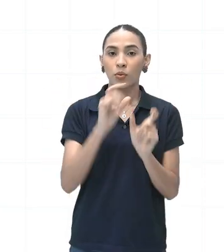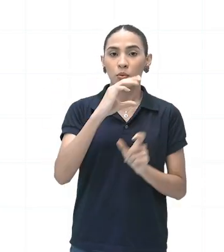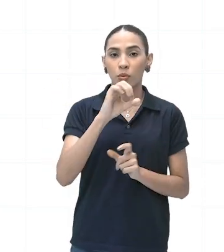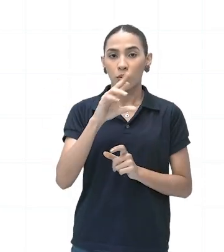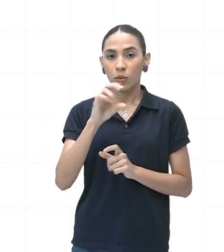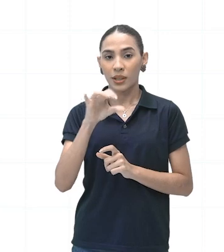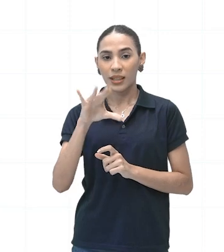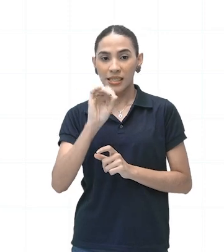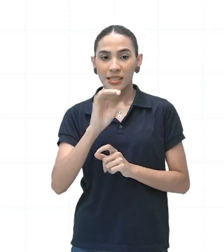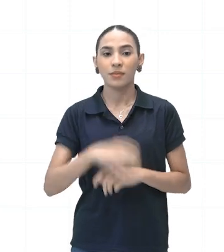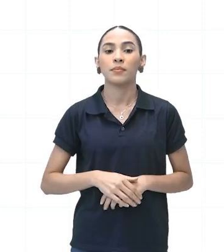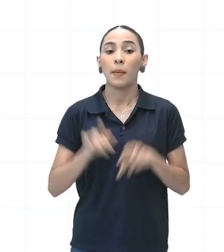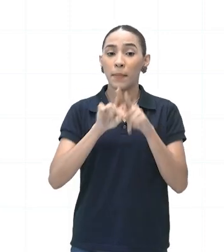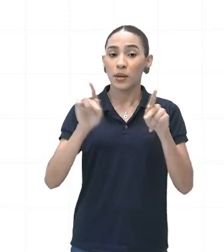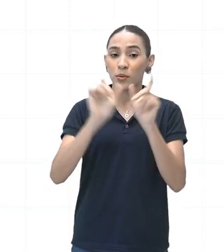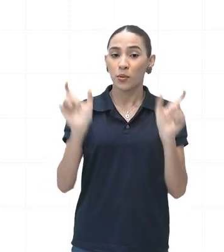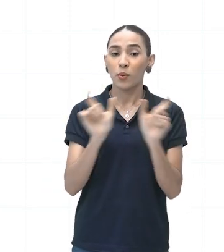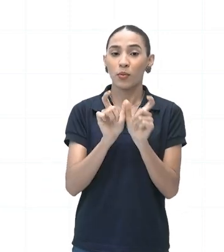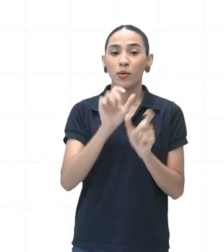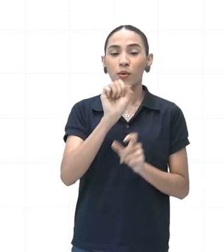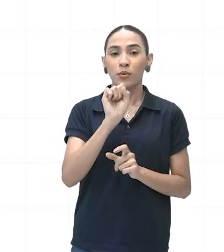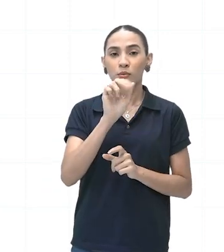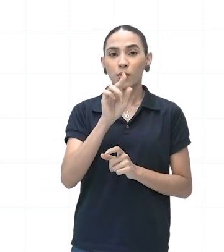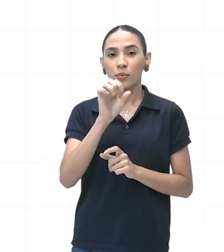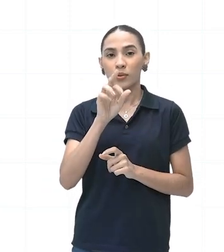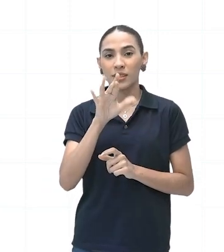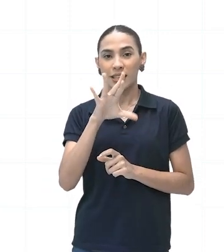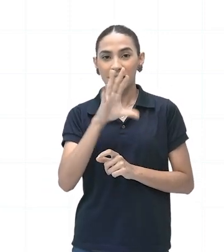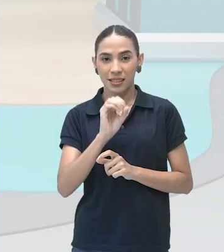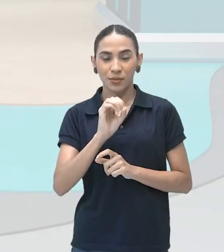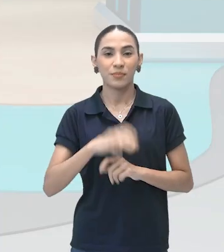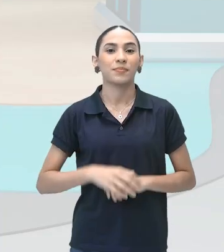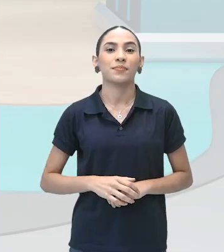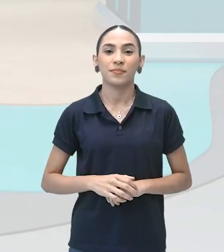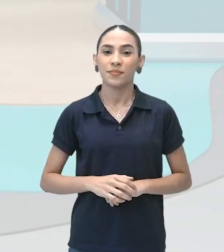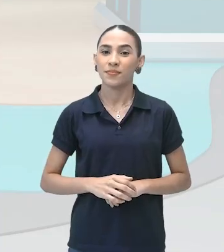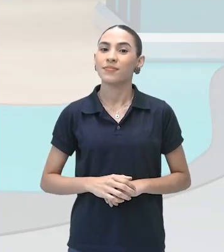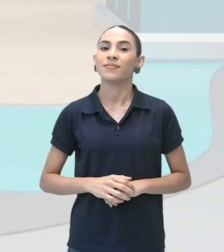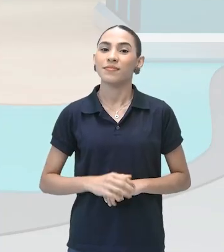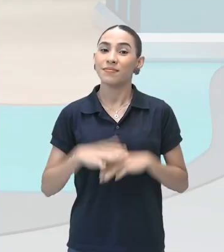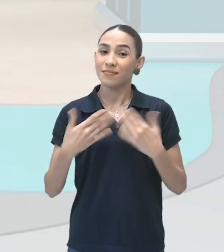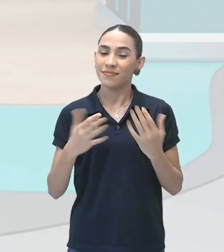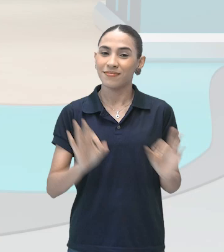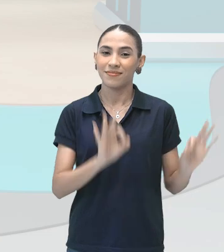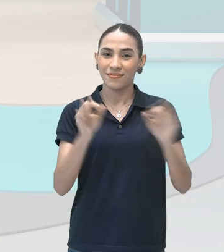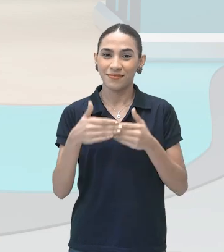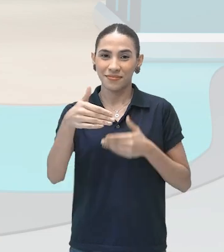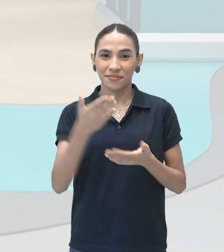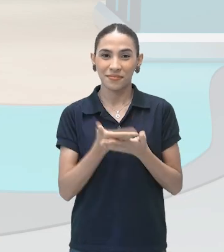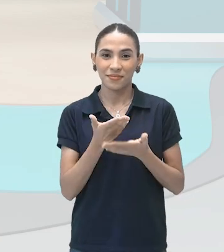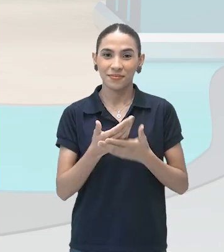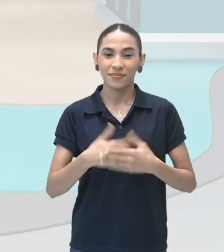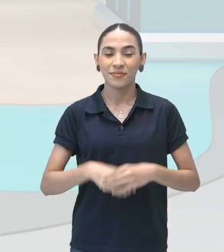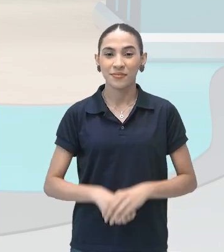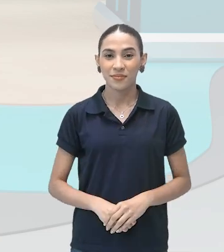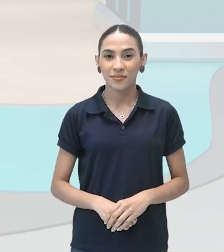por coordenação, período composto por subordinação. E sem mais delongas, vamos à nossa